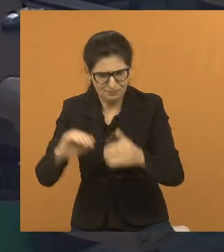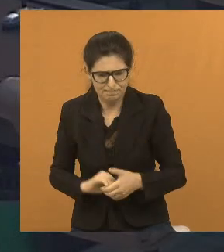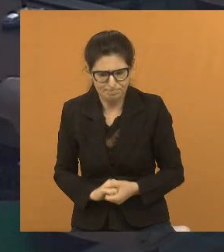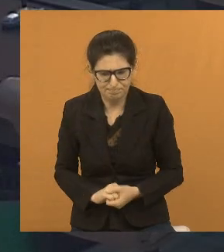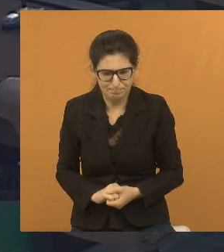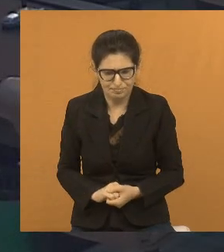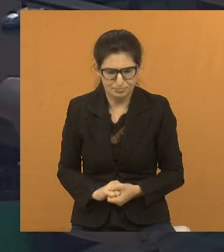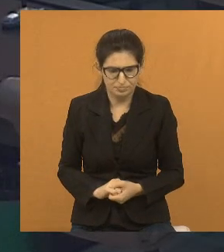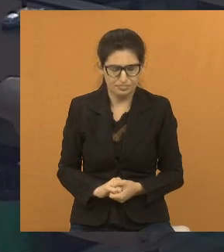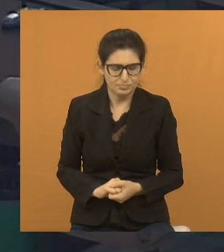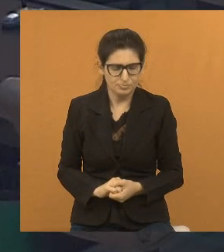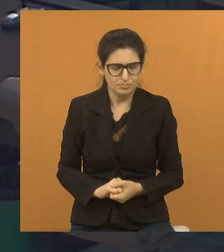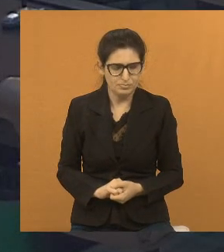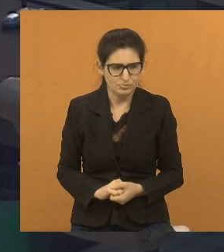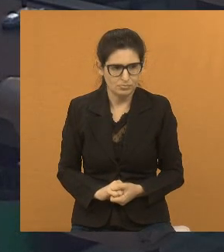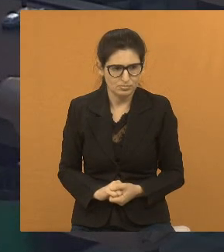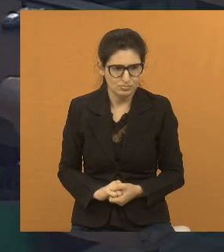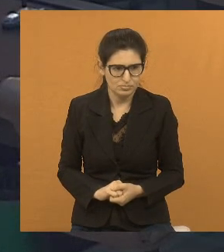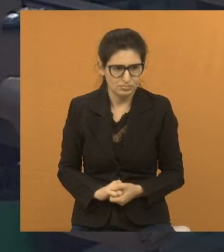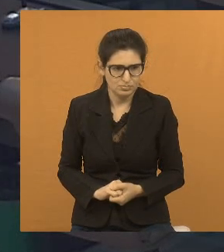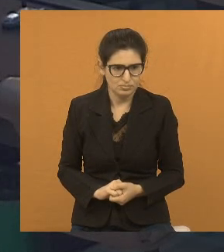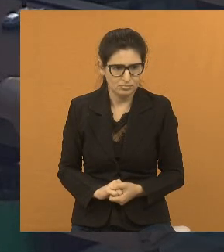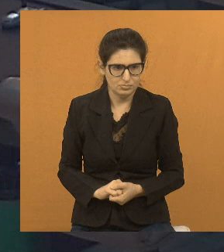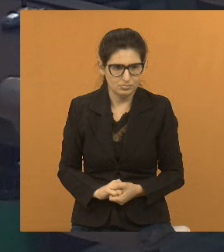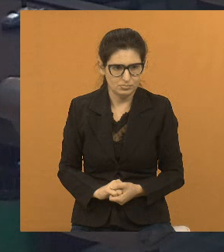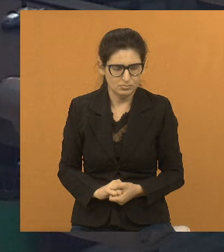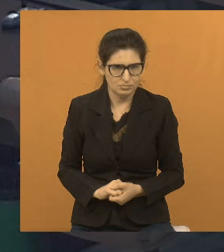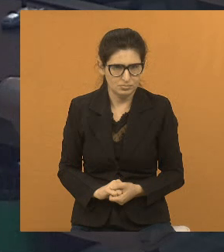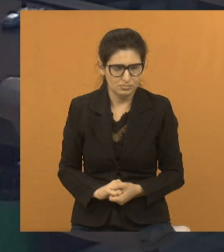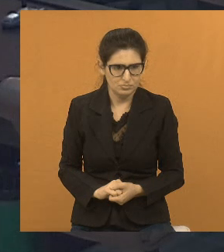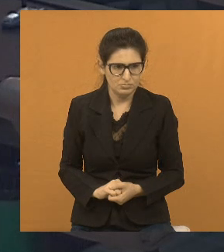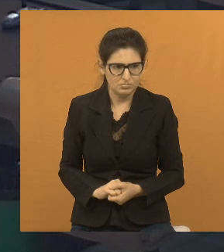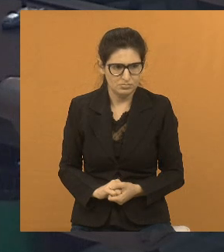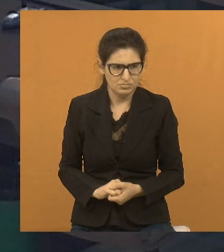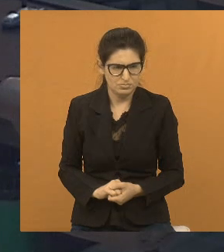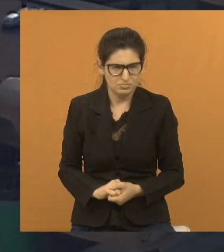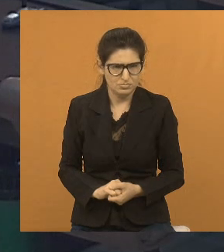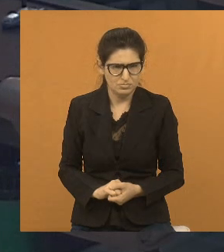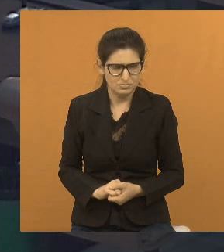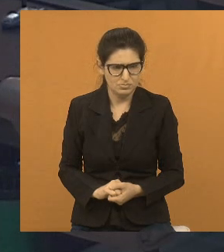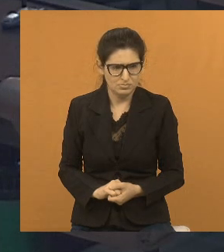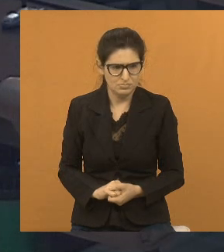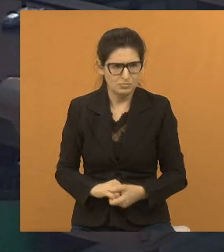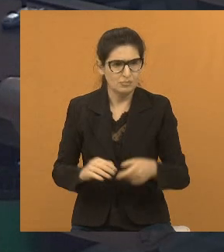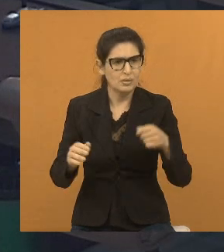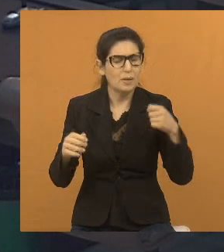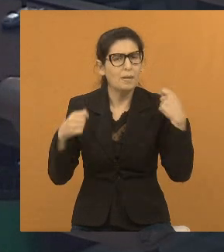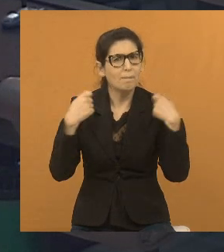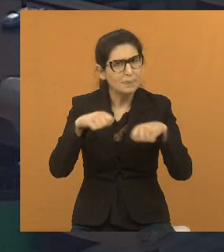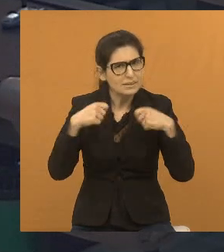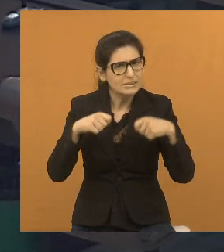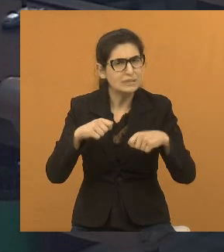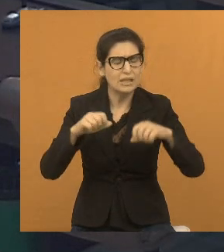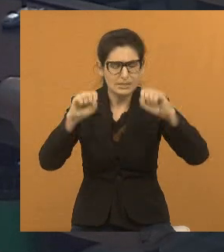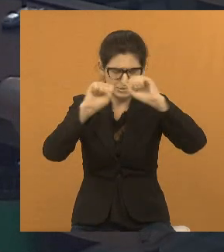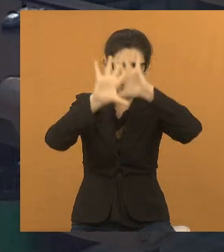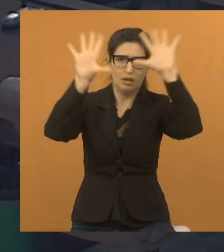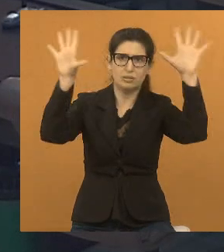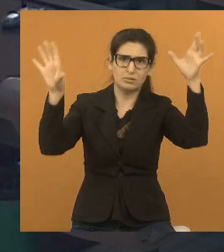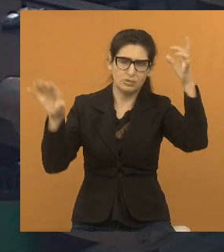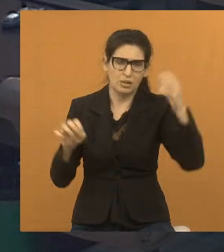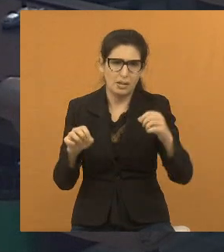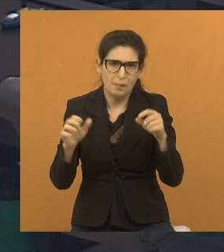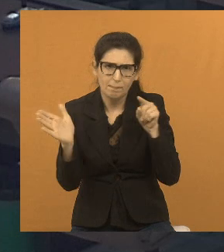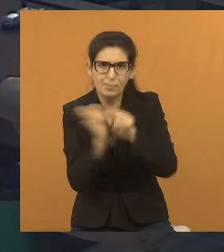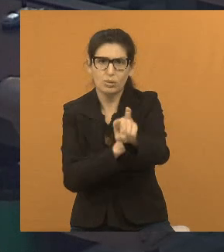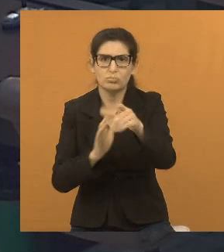Obrigado. A pergunta foi um pouco... eu preciso de um maior esclarecimento com relação a isso. Eu entendi a questão dos